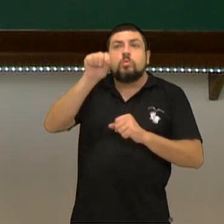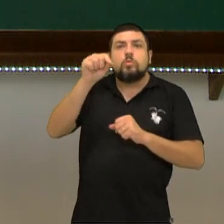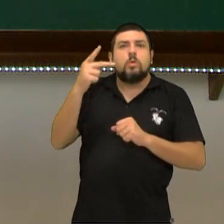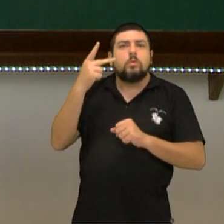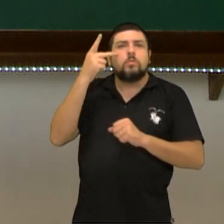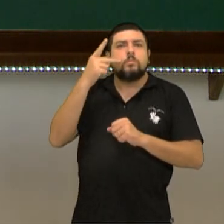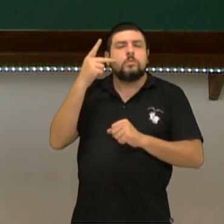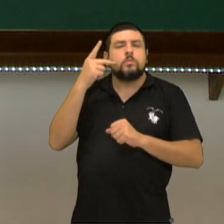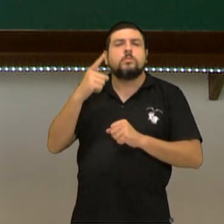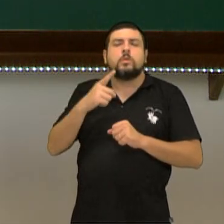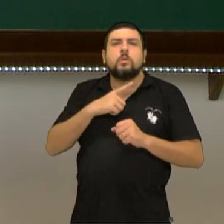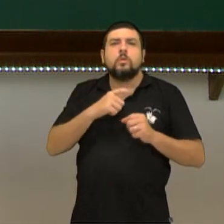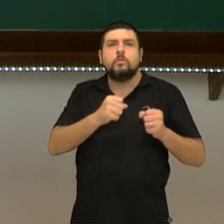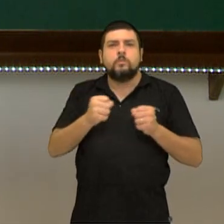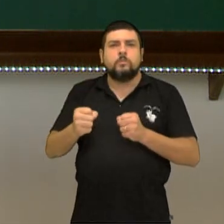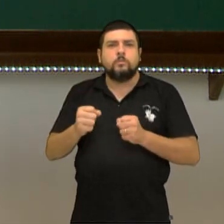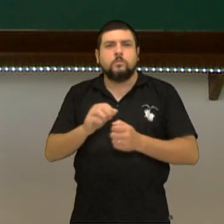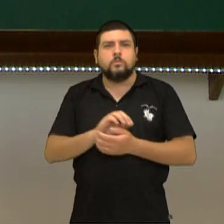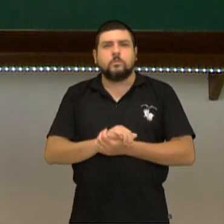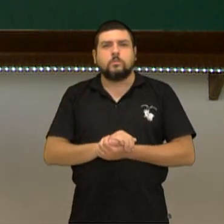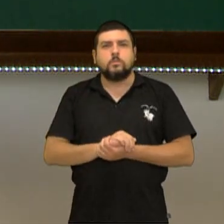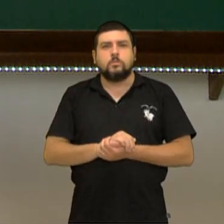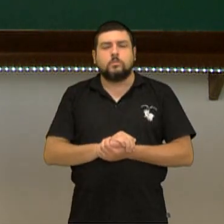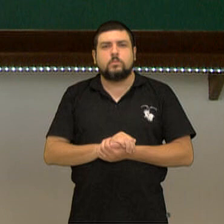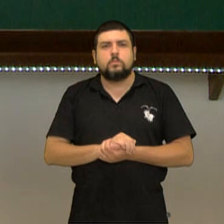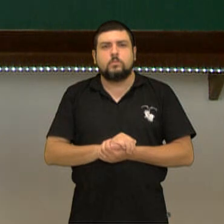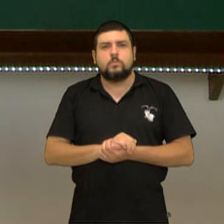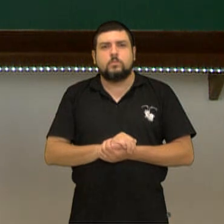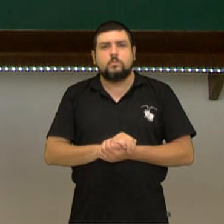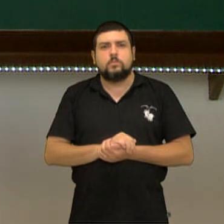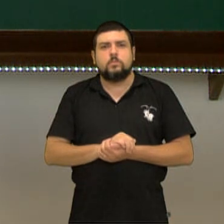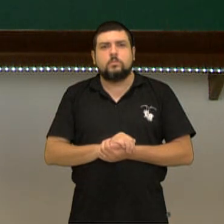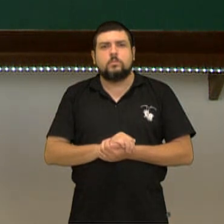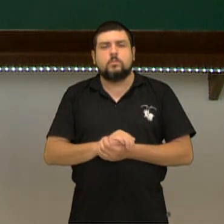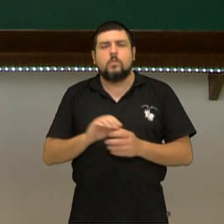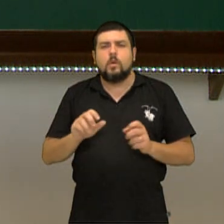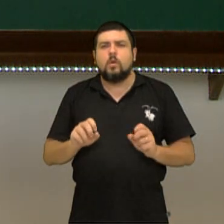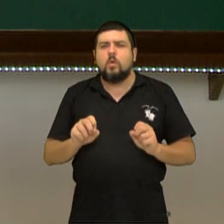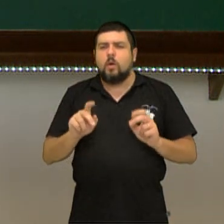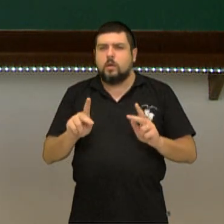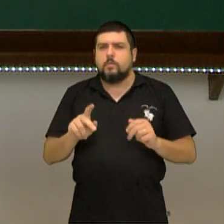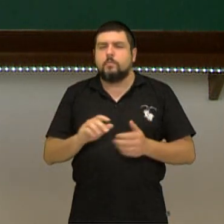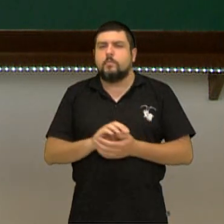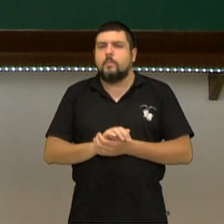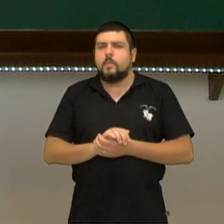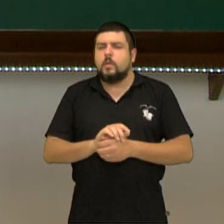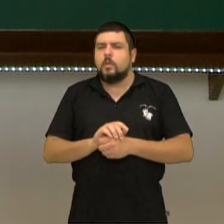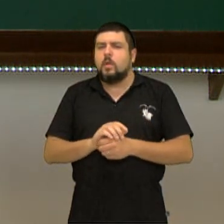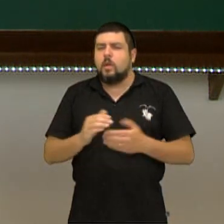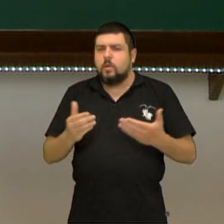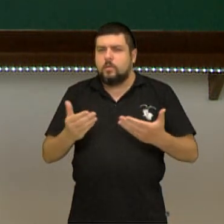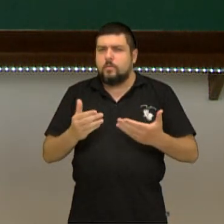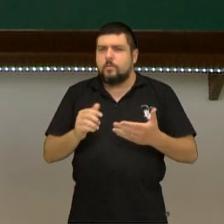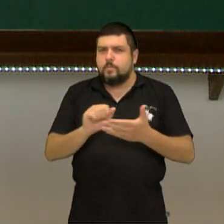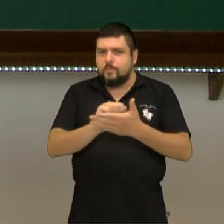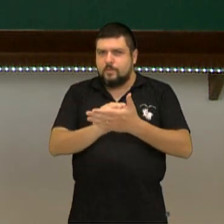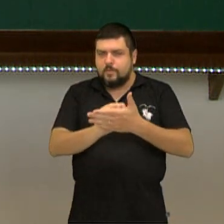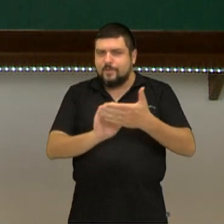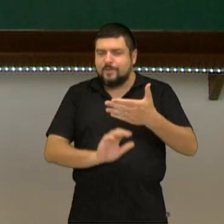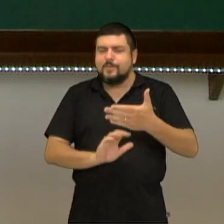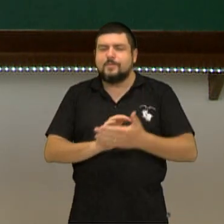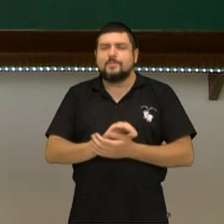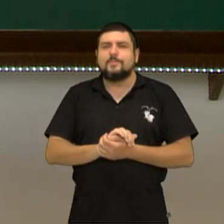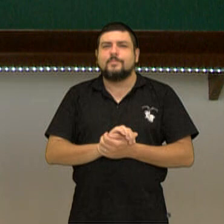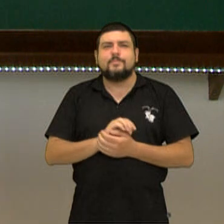existem com toda certeza. Vamos, então, já fazer uma primeira atividade aí, pessoal? Vamos